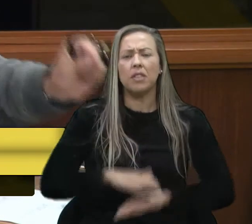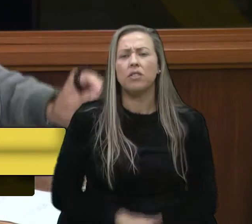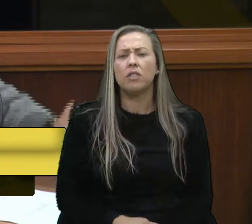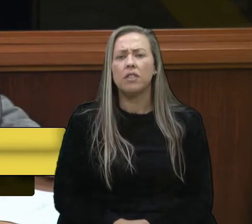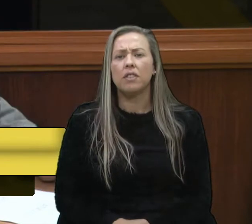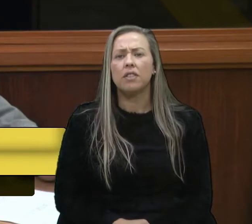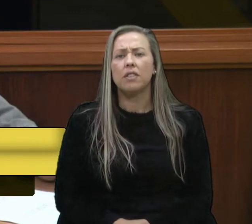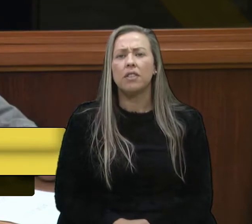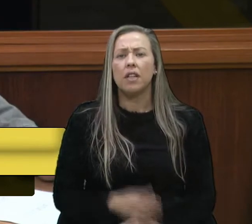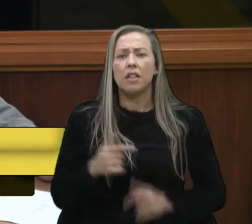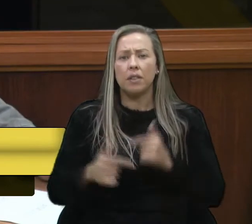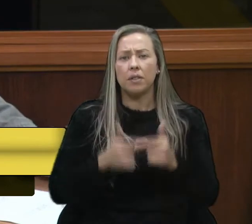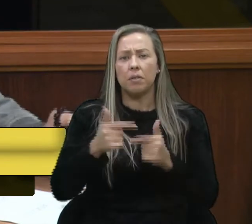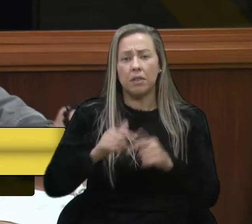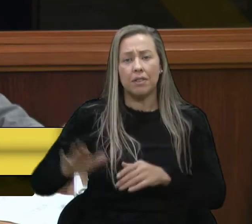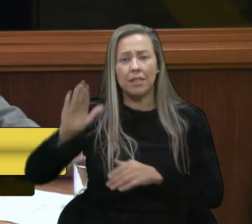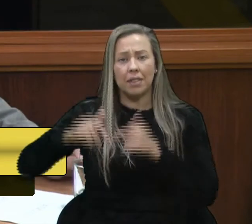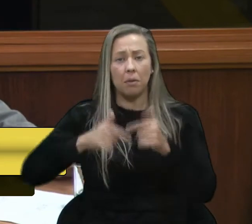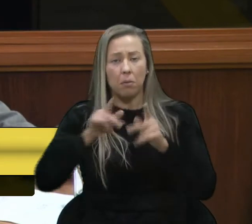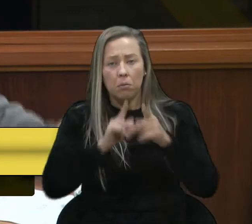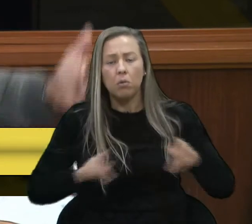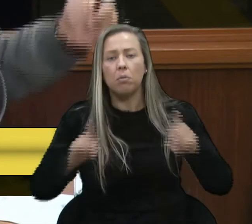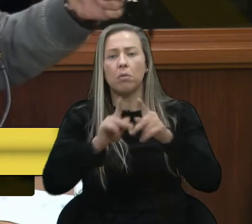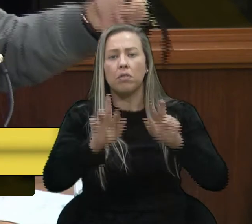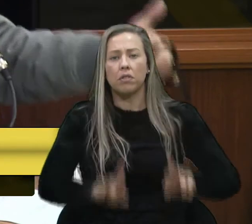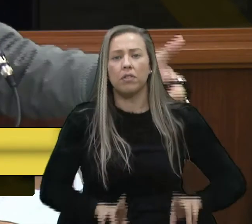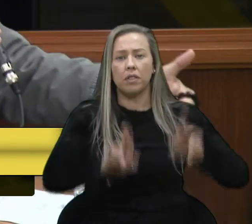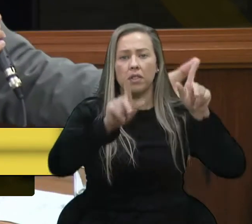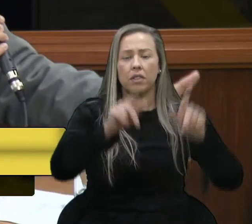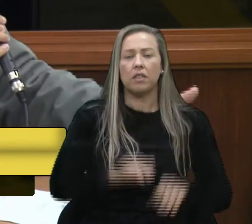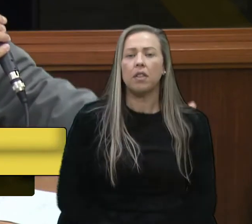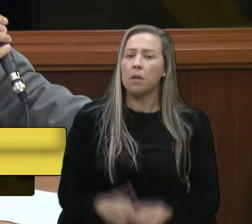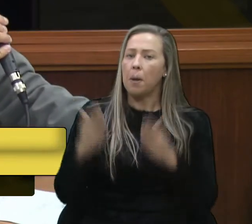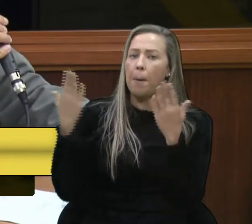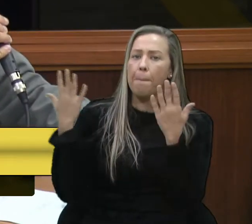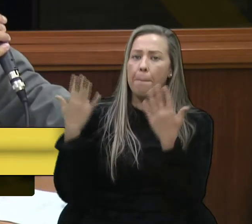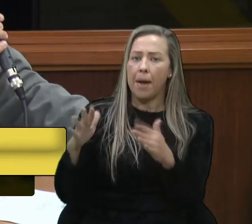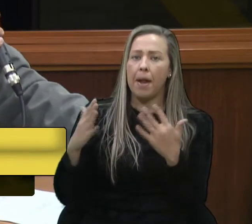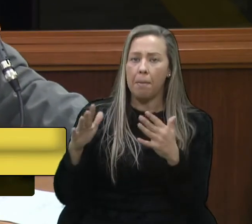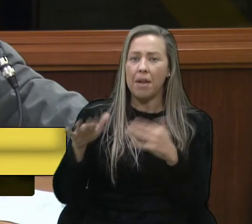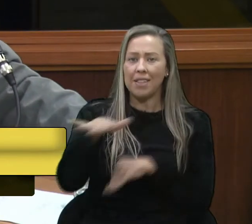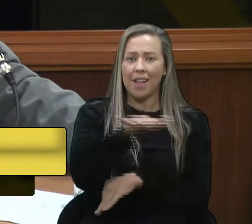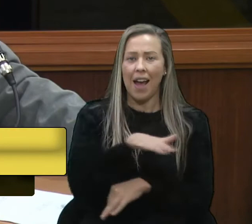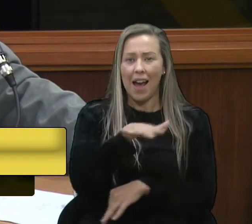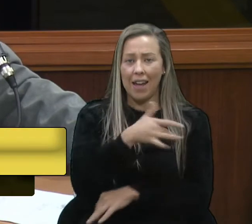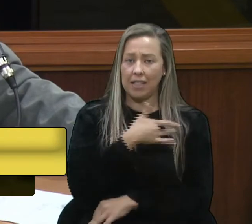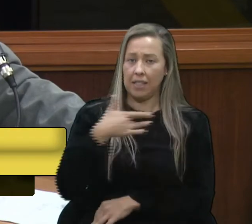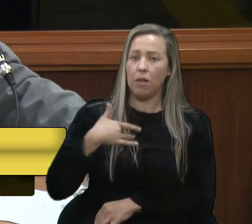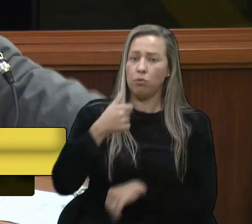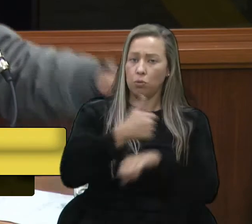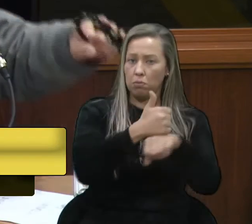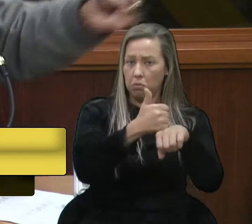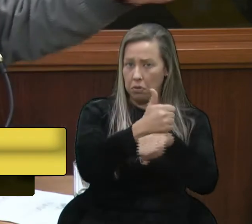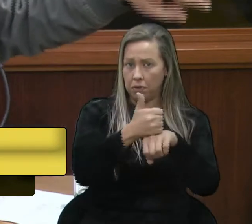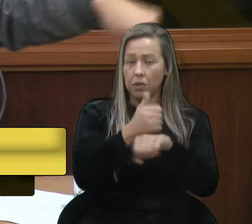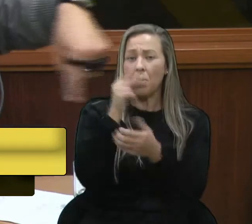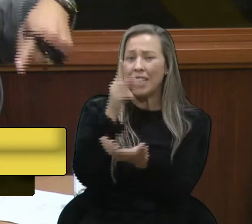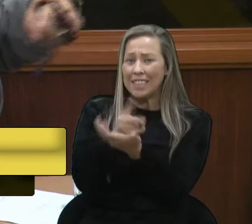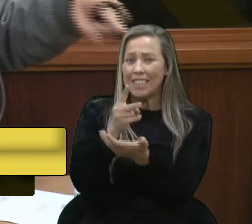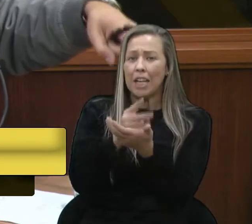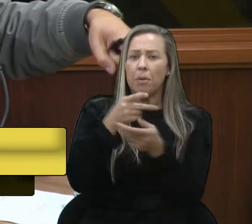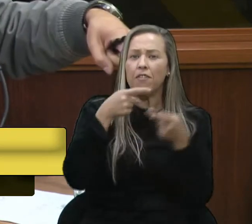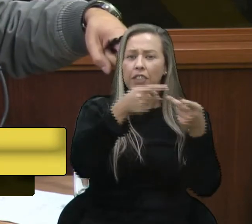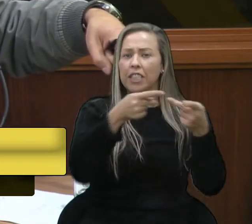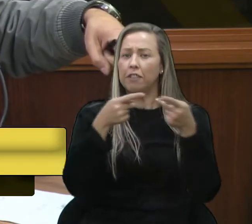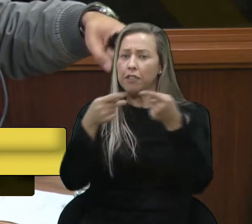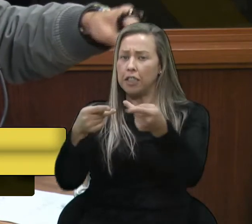para a população e fazer a diferença. Parabéns à gente de saúde, vereador, que também é importante lembrar, porque eles visitam muitas